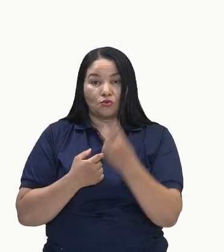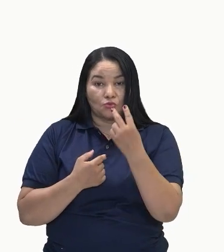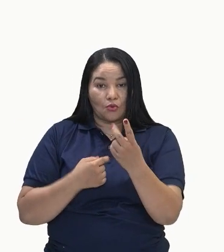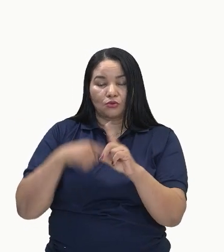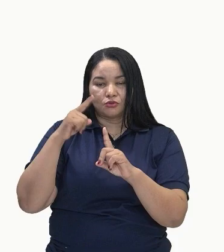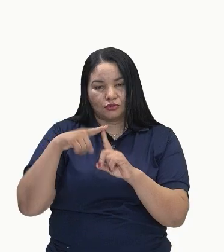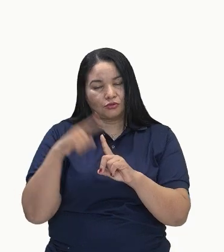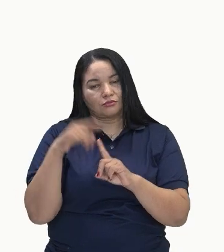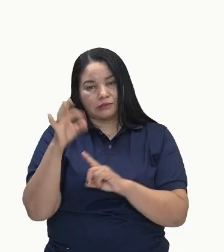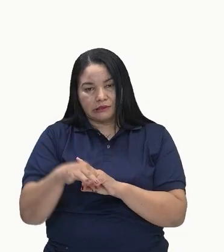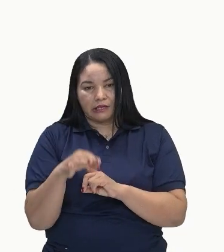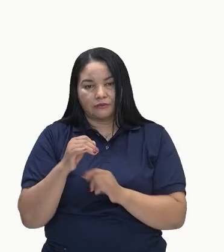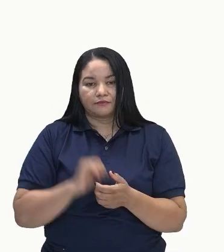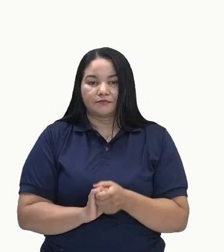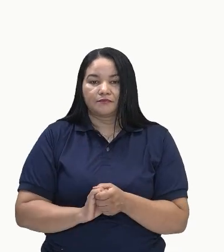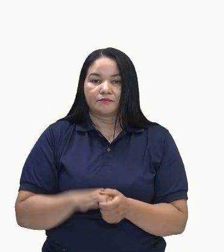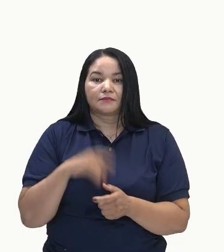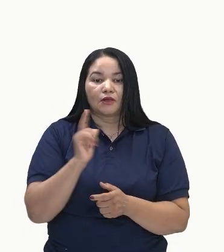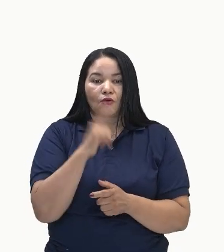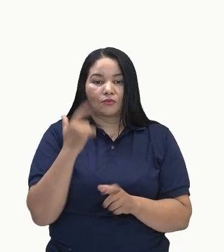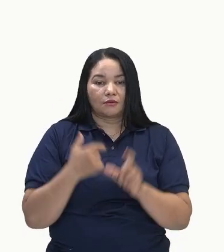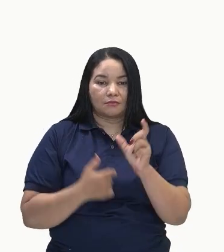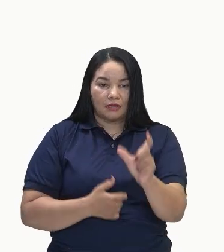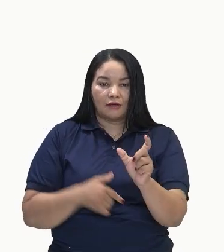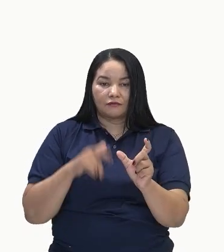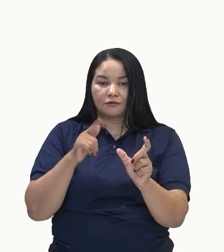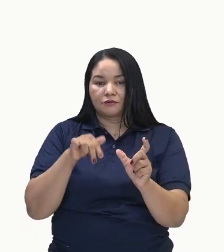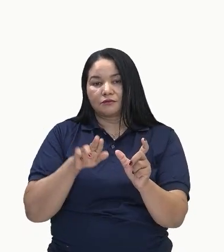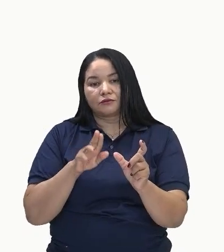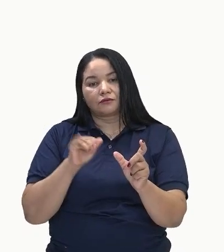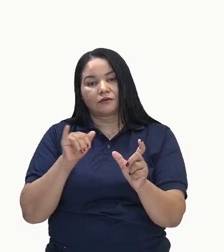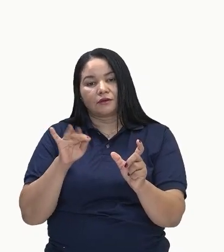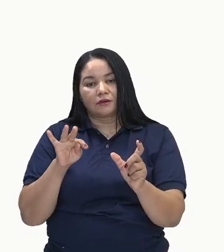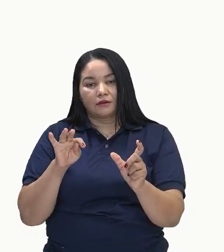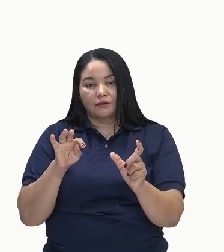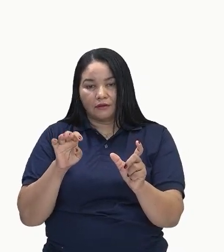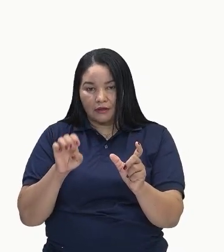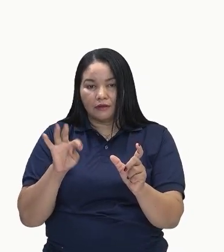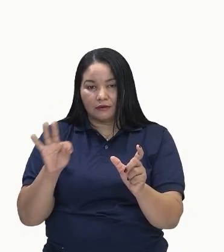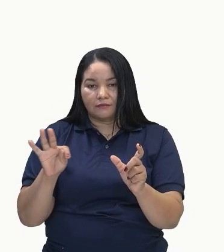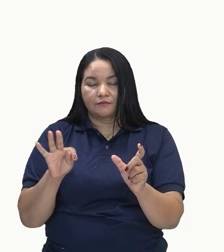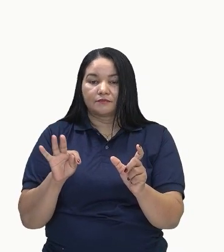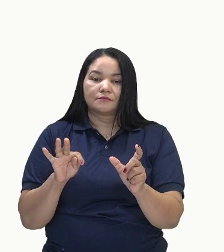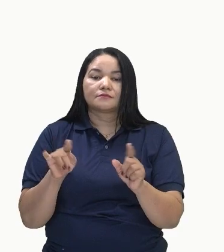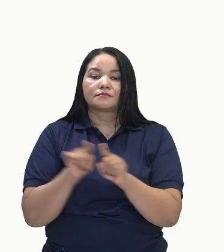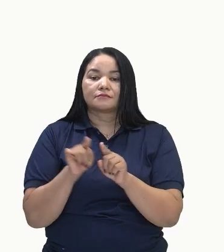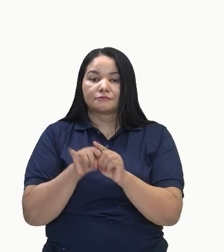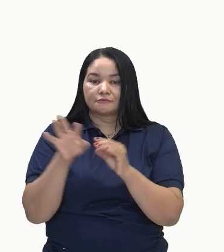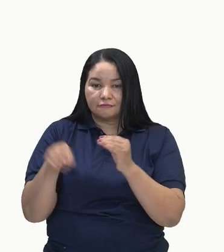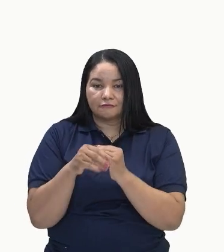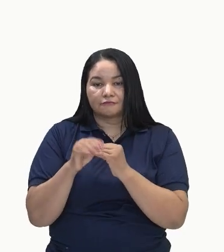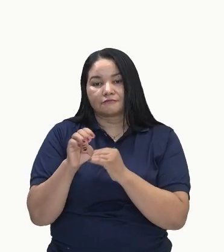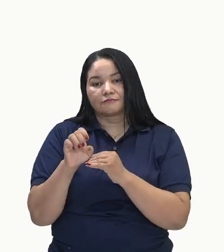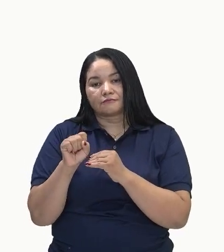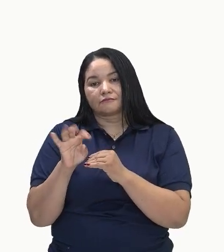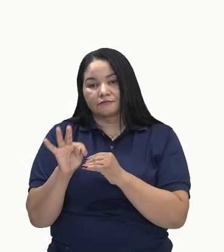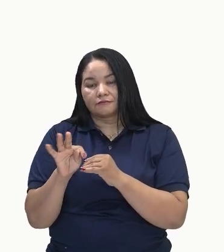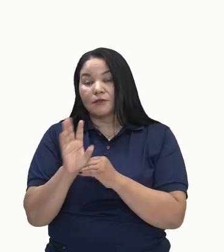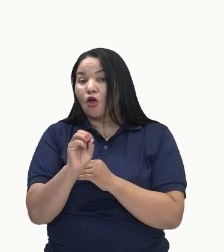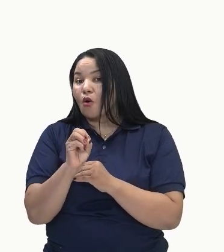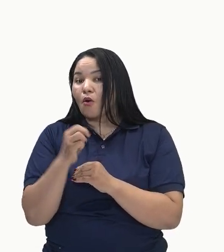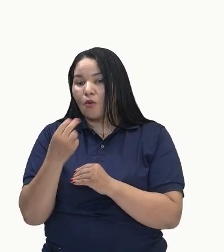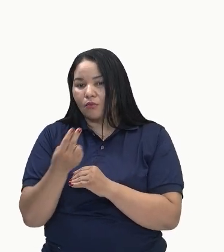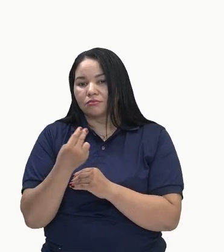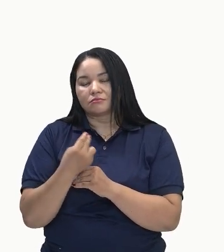Quiet. Quiet, também the quietest. Olha só, a presença do est. Ou então, a